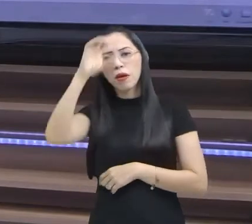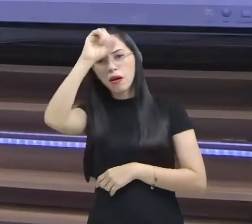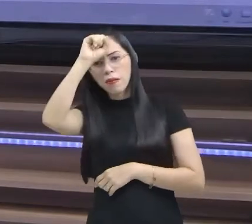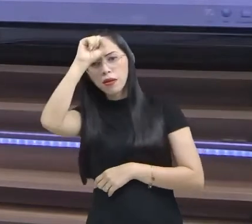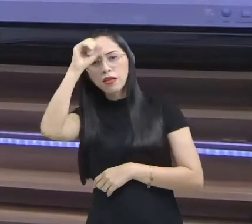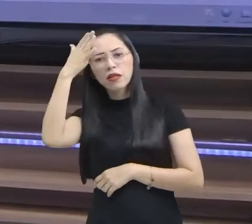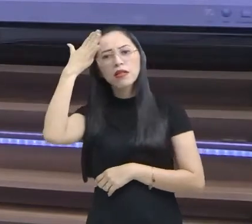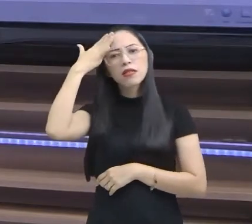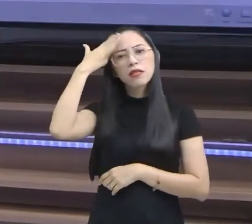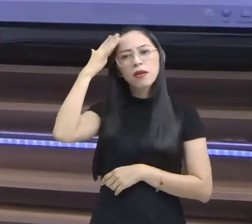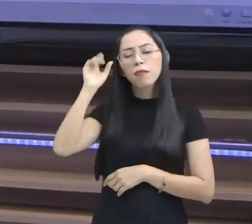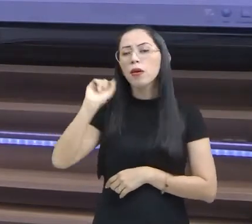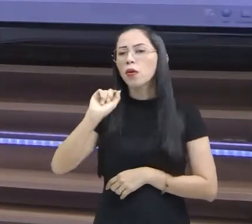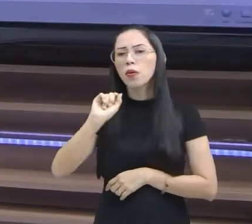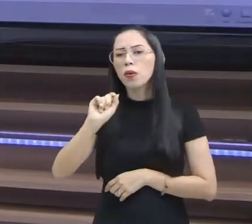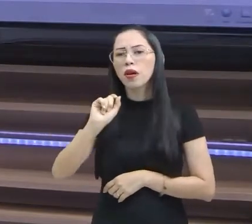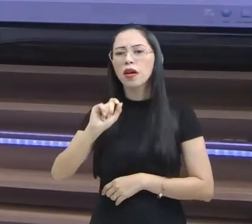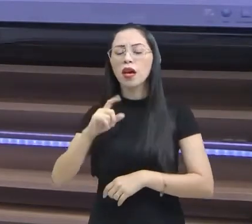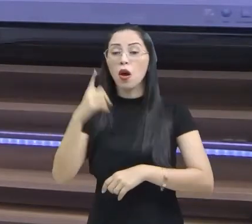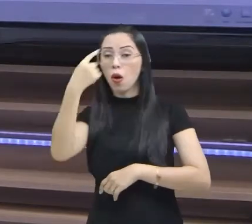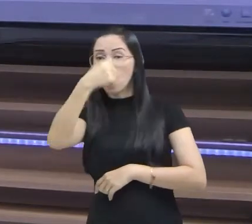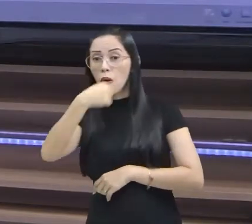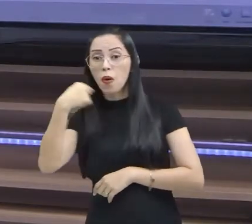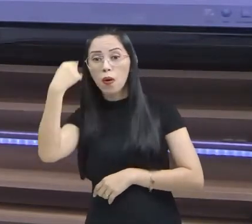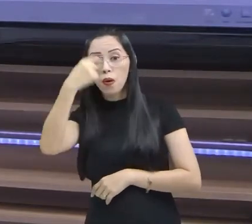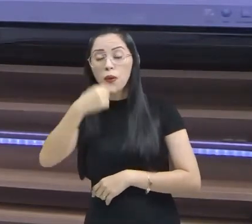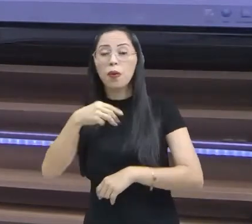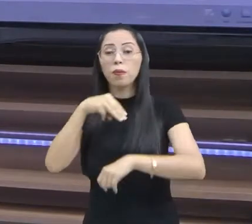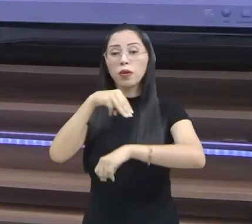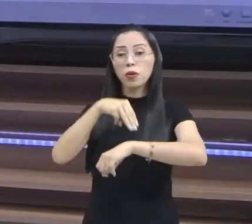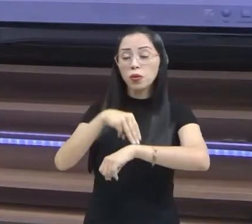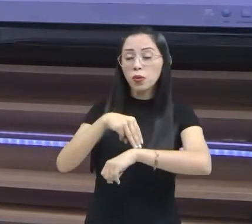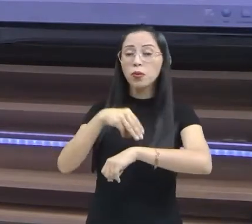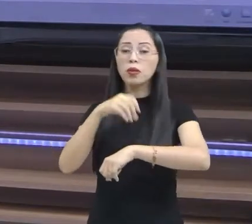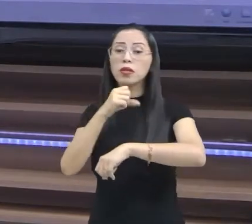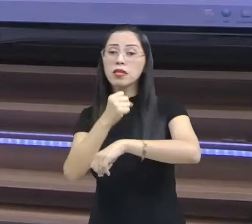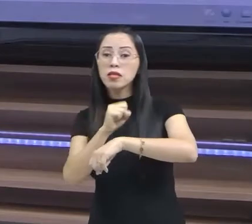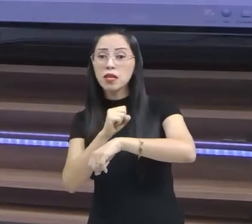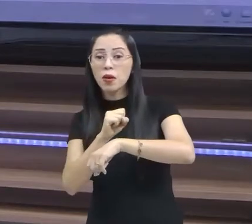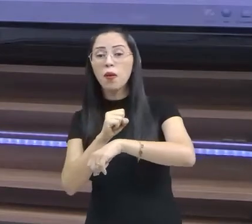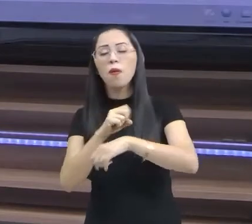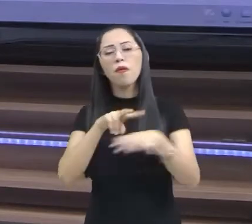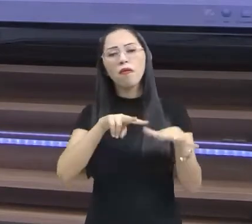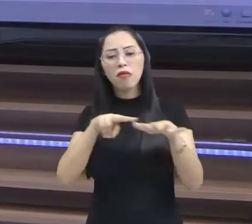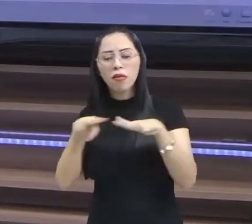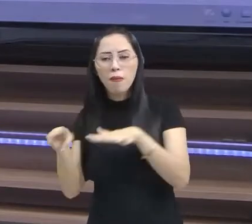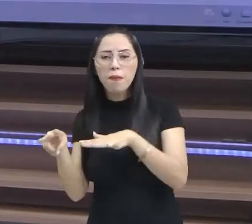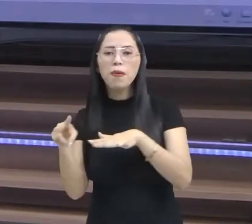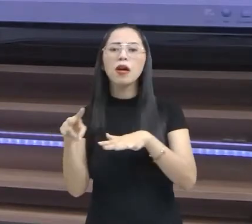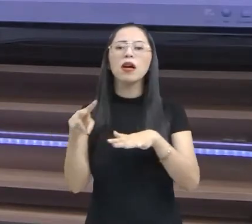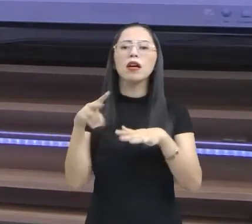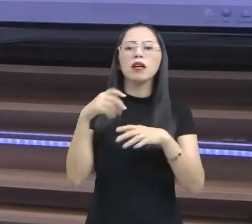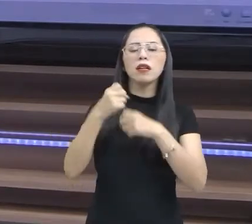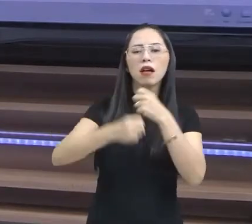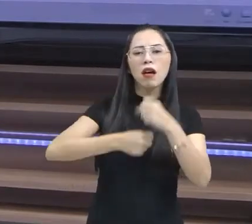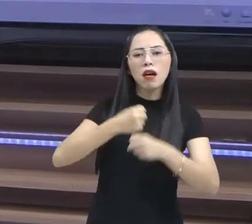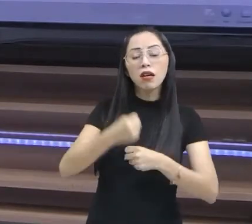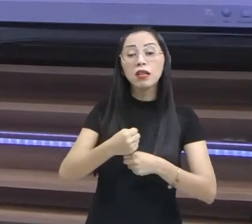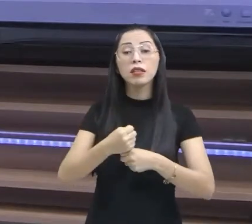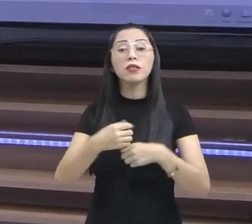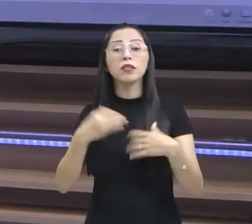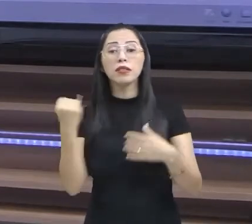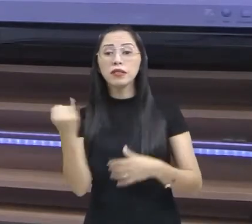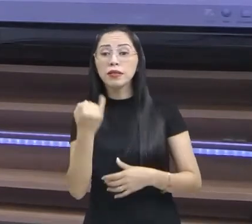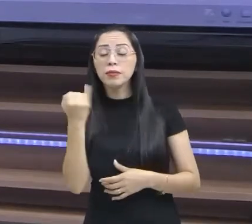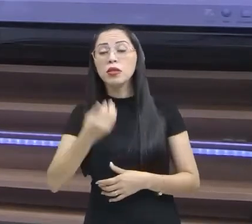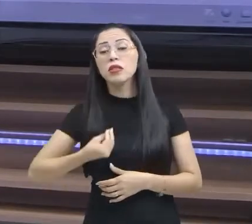horas, com os minutos, com os segundos, com dias, semanas, meses, anos. Isso se torna importante no nosso cotidiano, a questão de